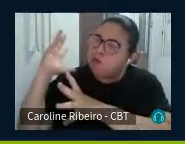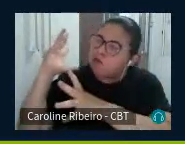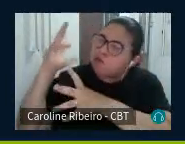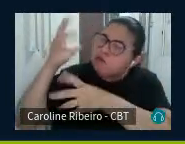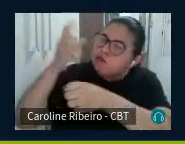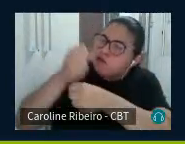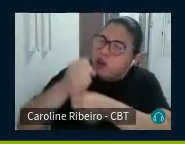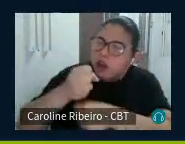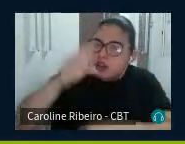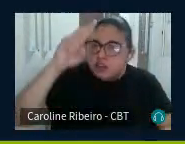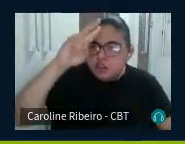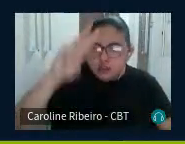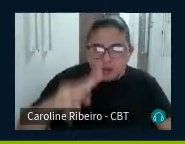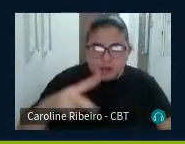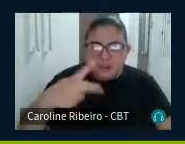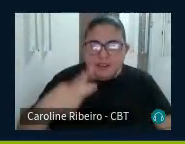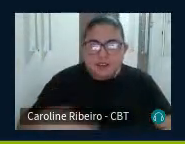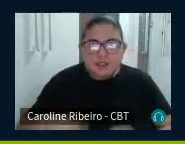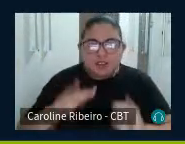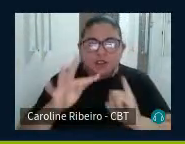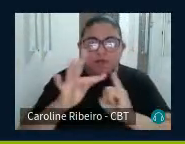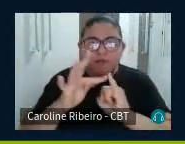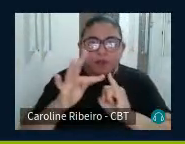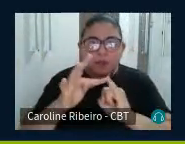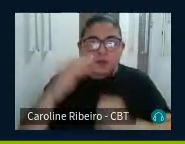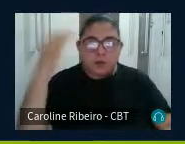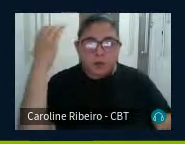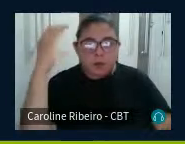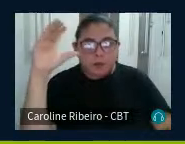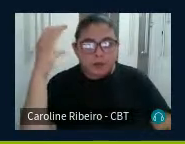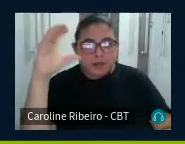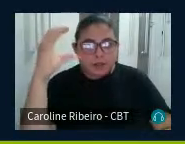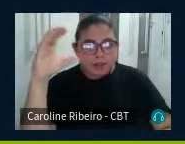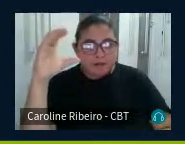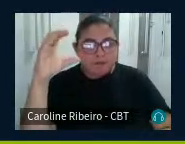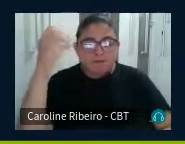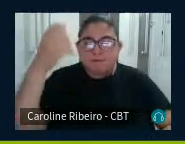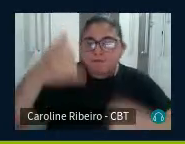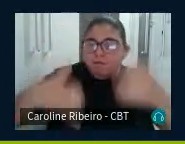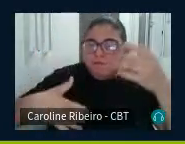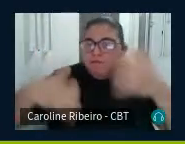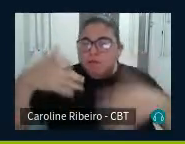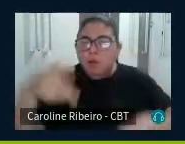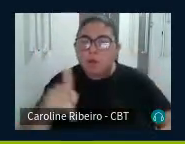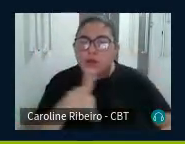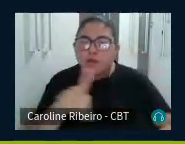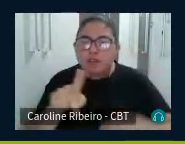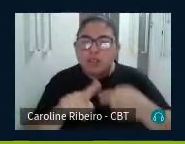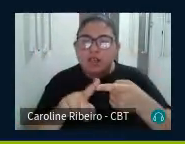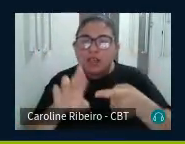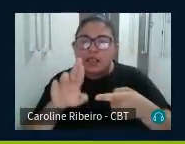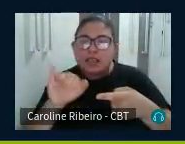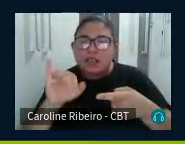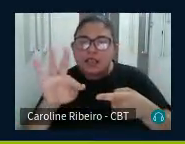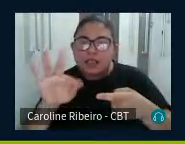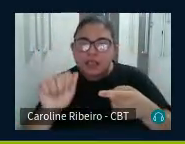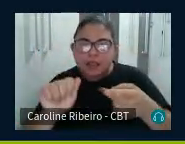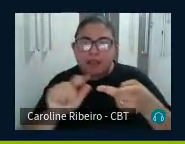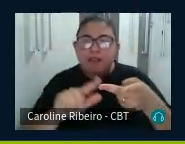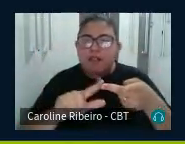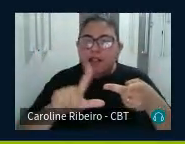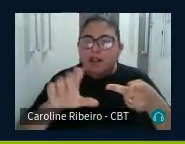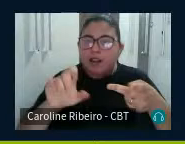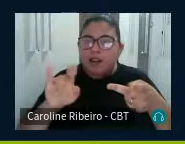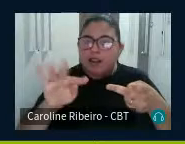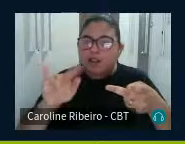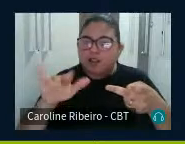campus de Cubatão, do campus do Instituto Federal de Cubatão. A professora Letícia, a professora Rita